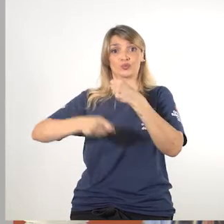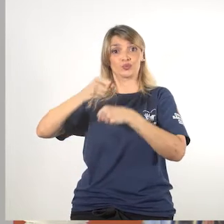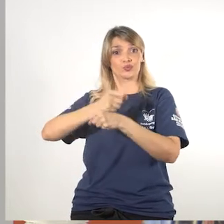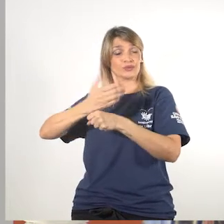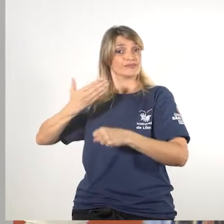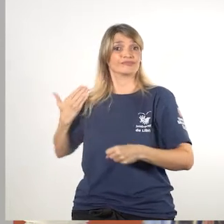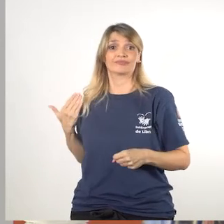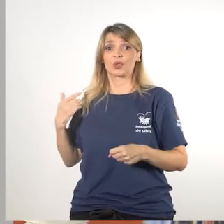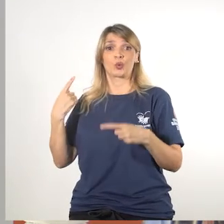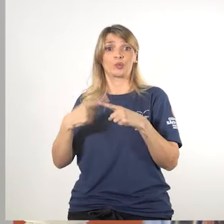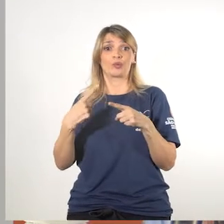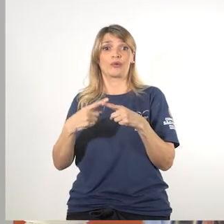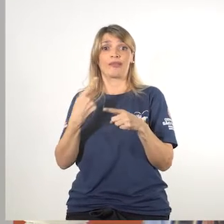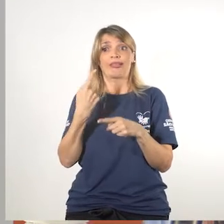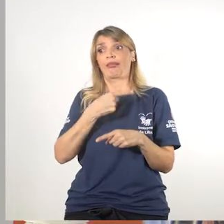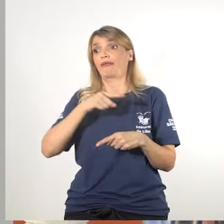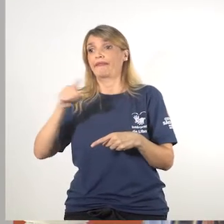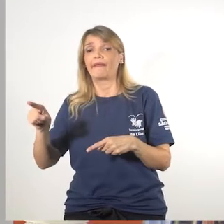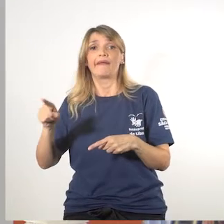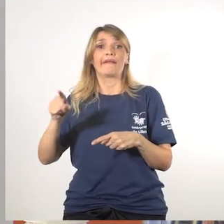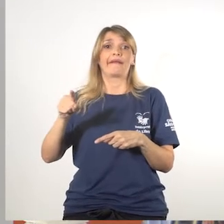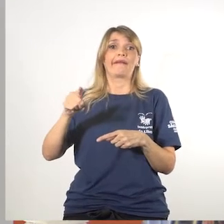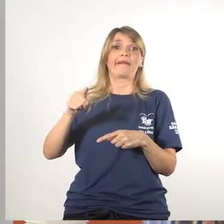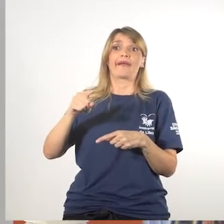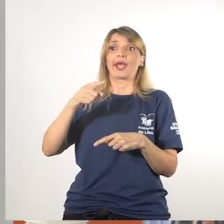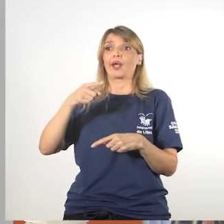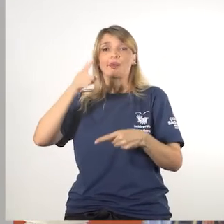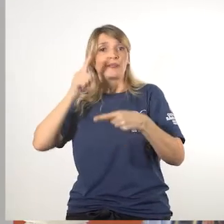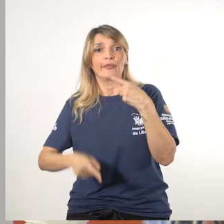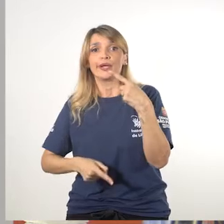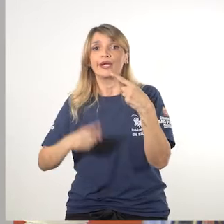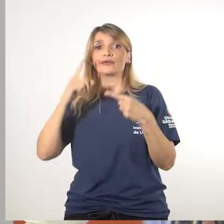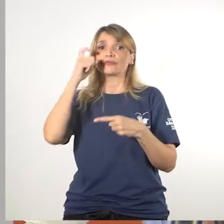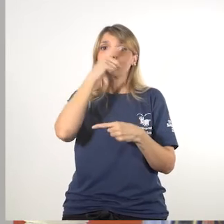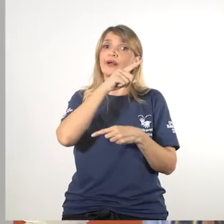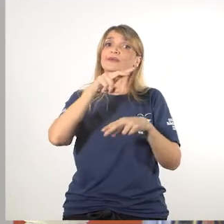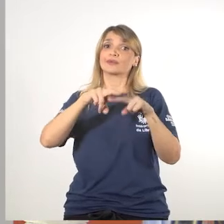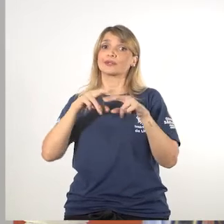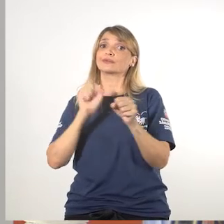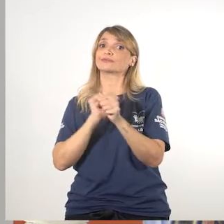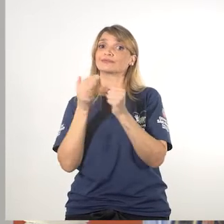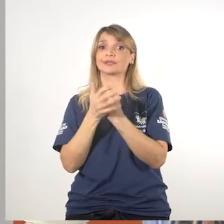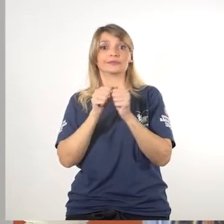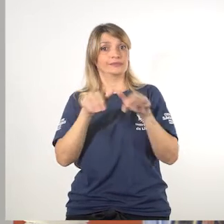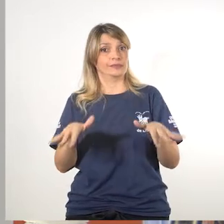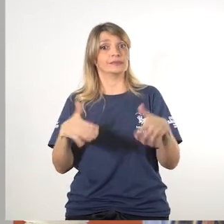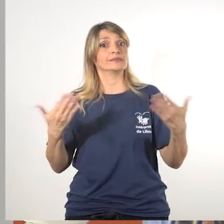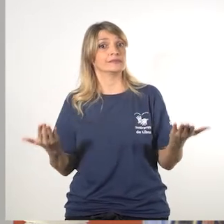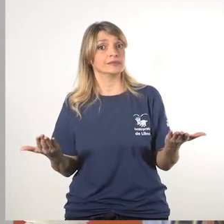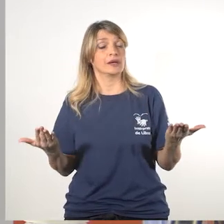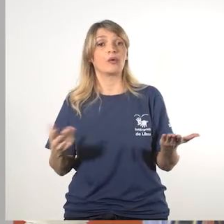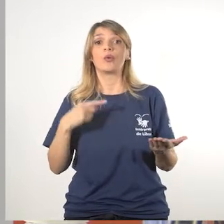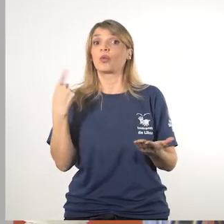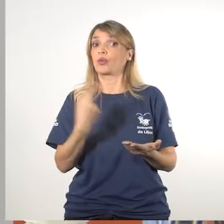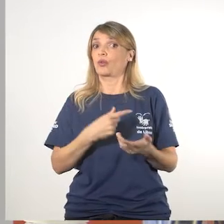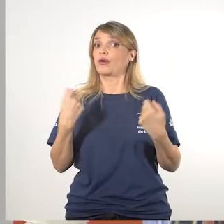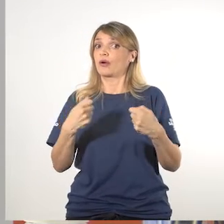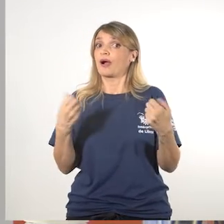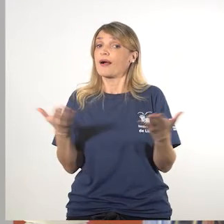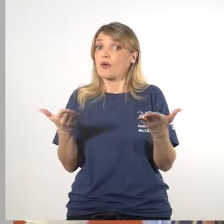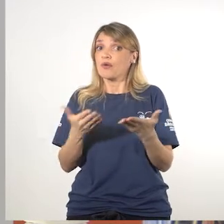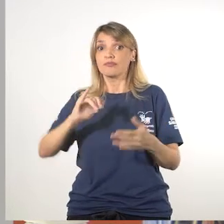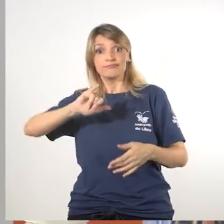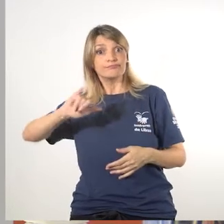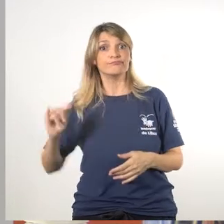não comparecerem, não poderem ir, e as dificuldades todas impostas pela pandemia. Então, nós vamos